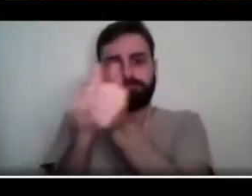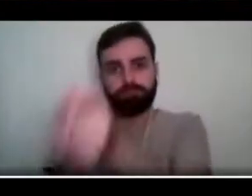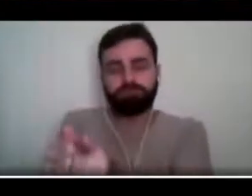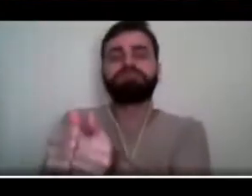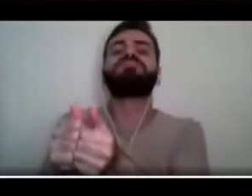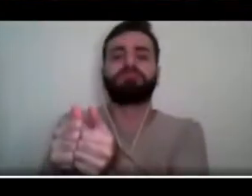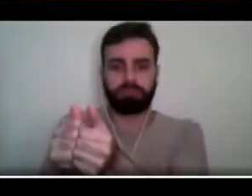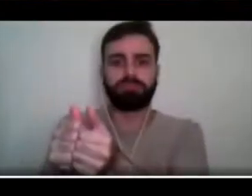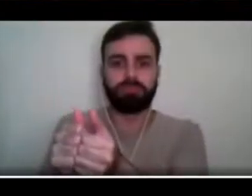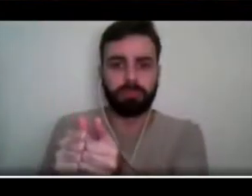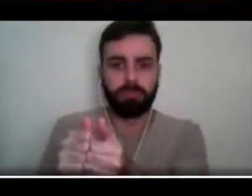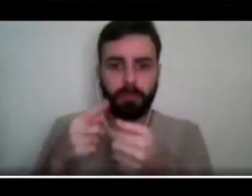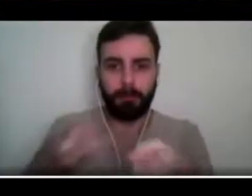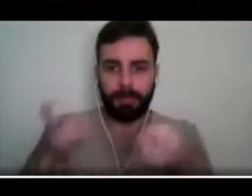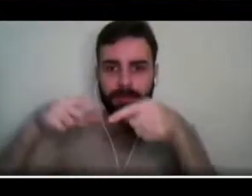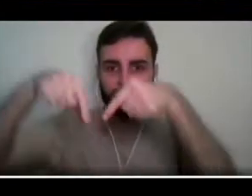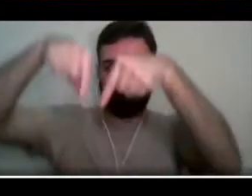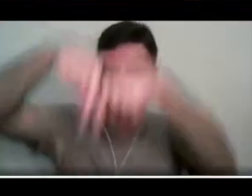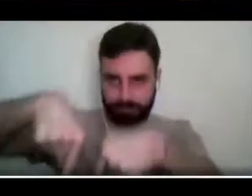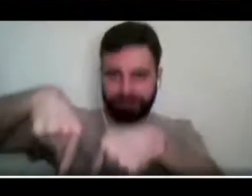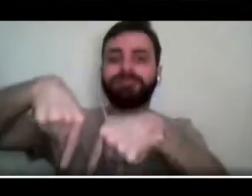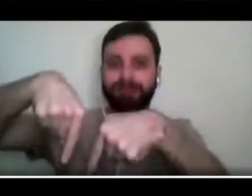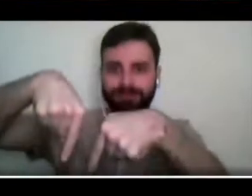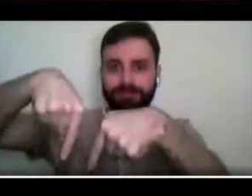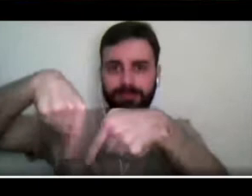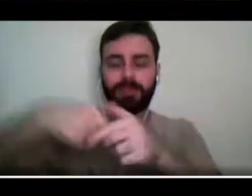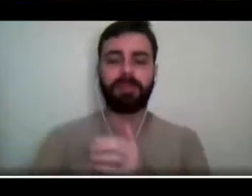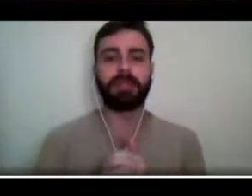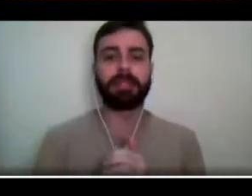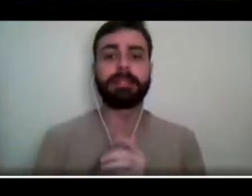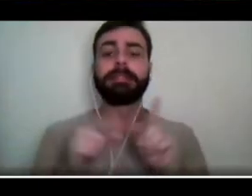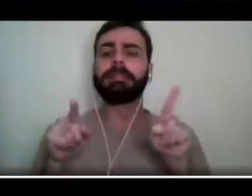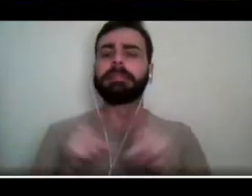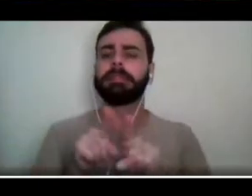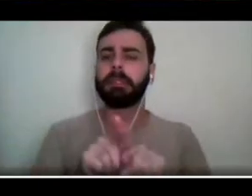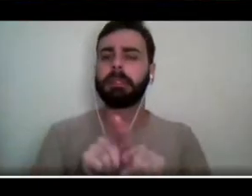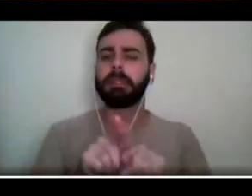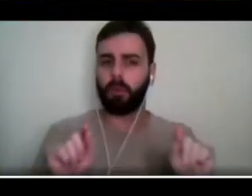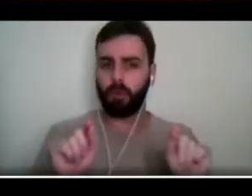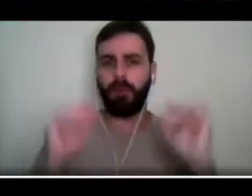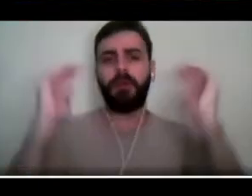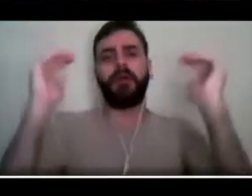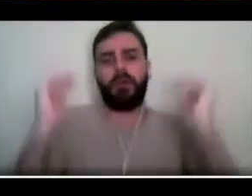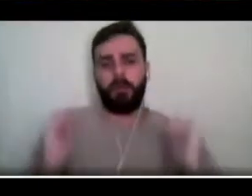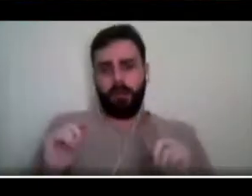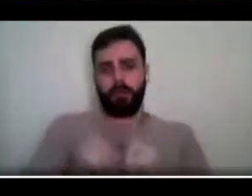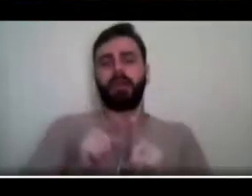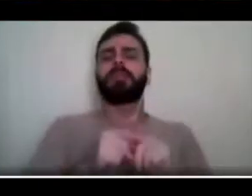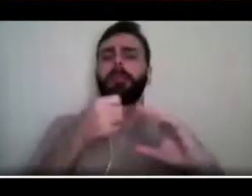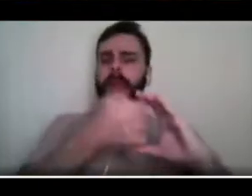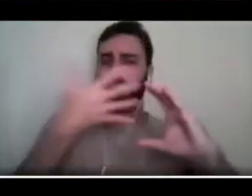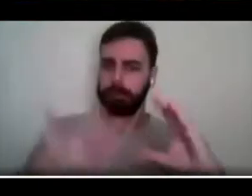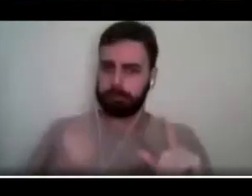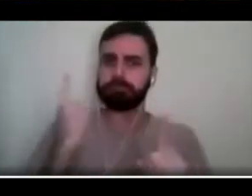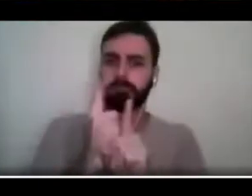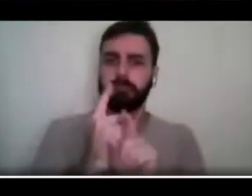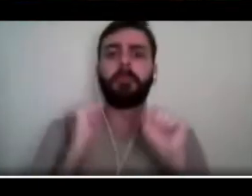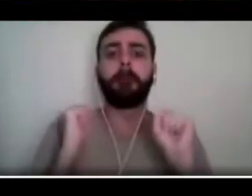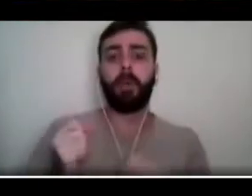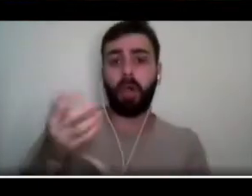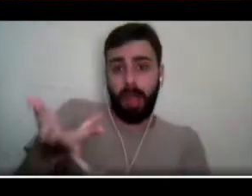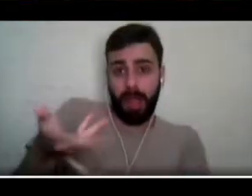que é o que dá para ver por aqui, certo? E, novamente, né, a gente pode definir o vetor